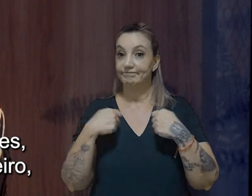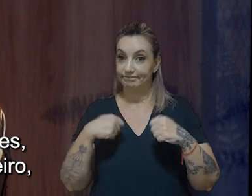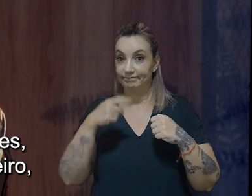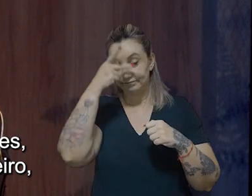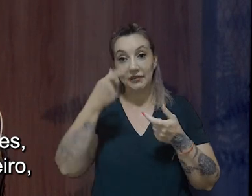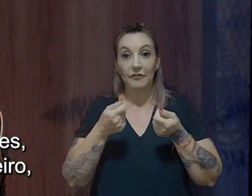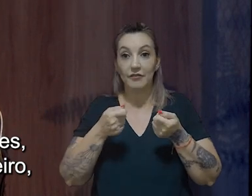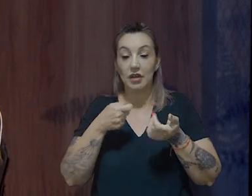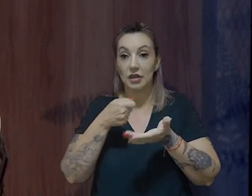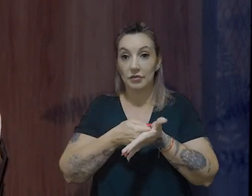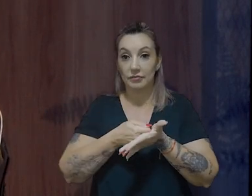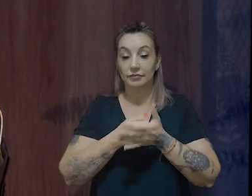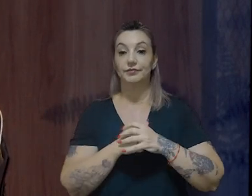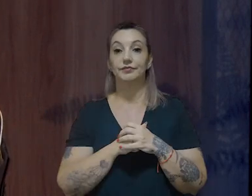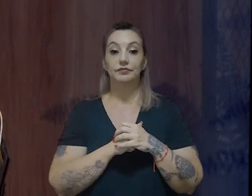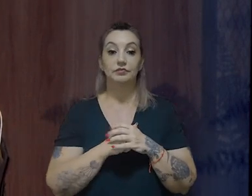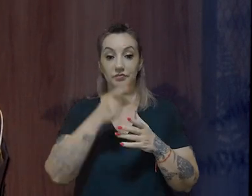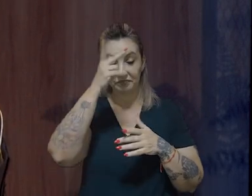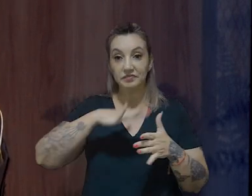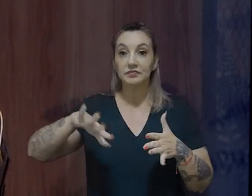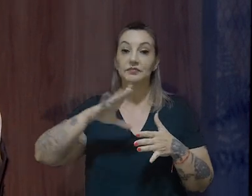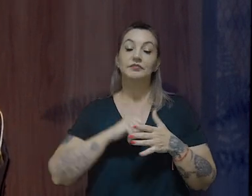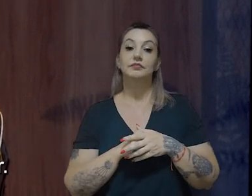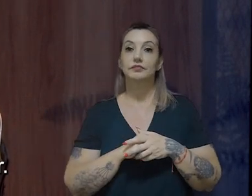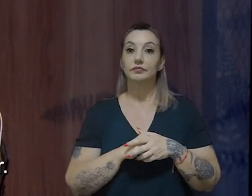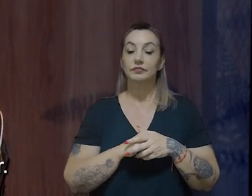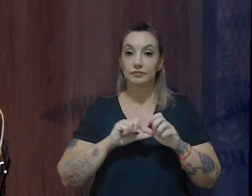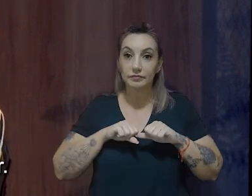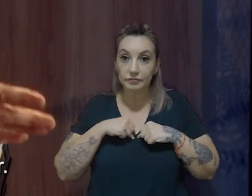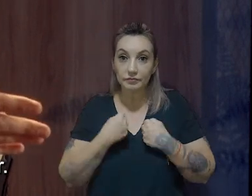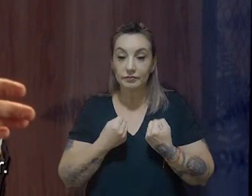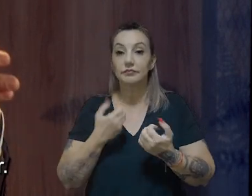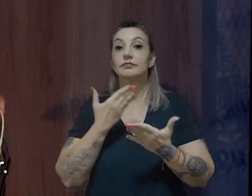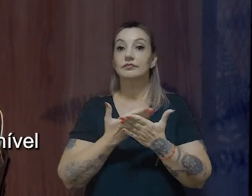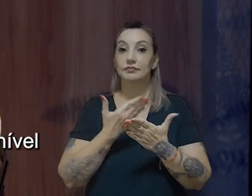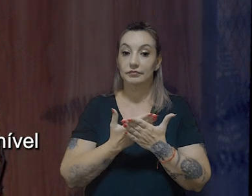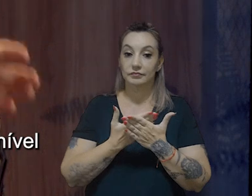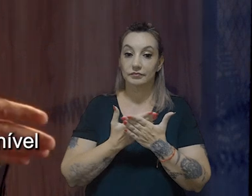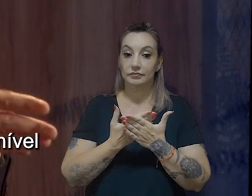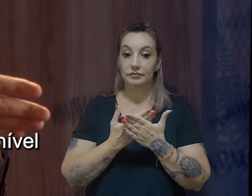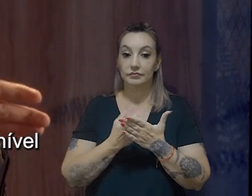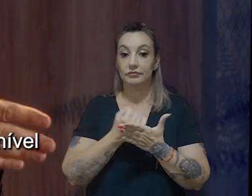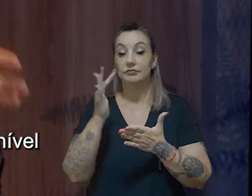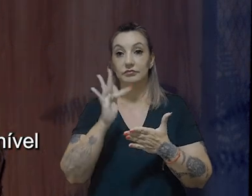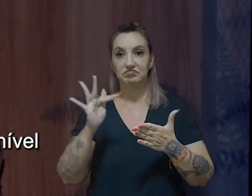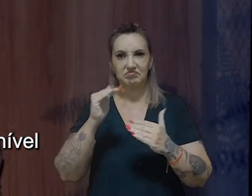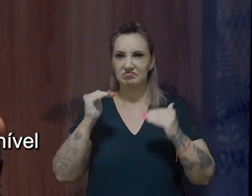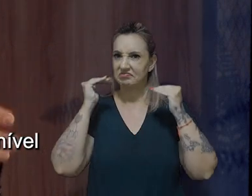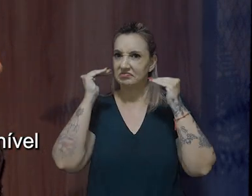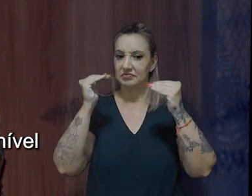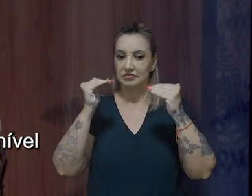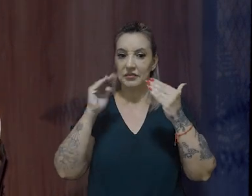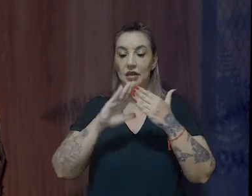pessoas não têm recurso financeiro né São pessoas que eh se esforçaram muito para estudar muitos estão em faculdade de alto